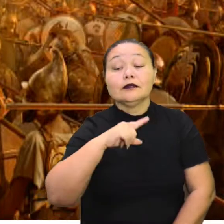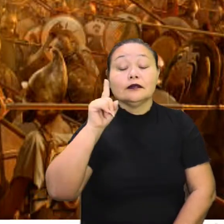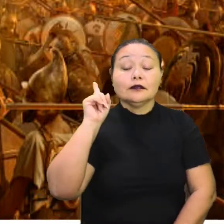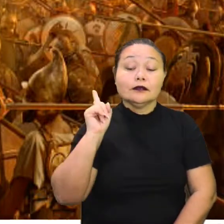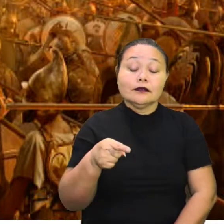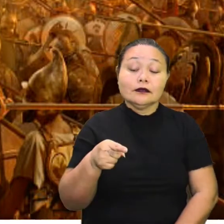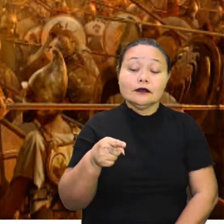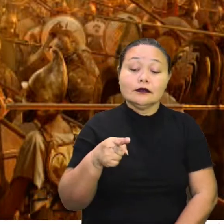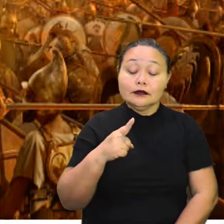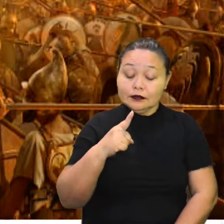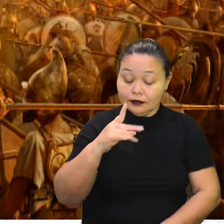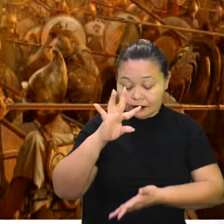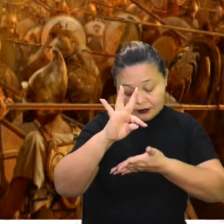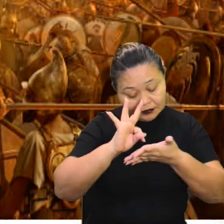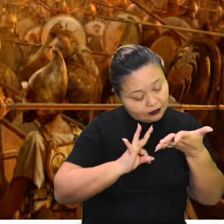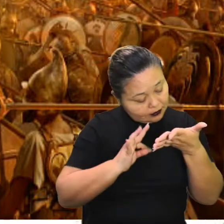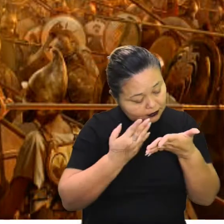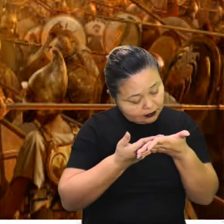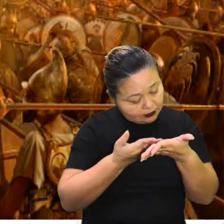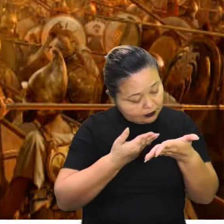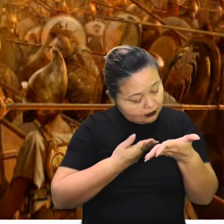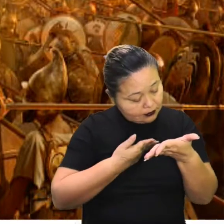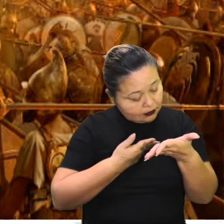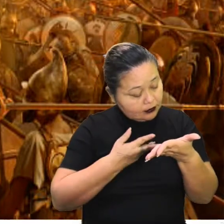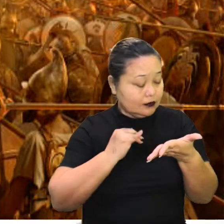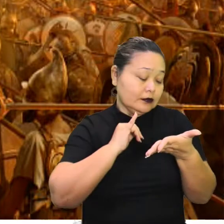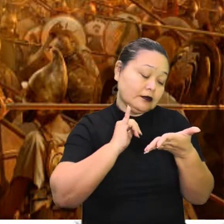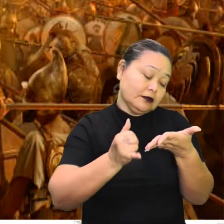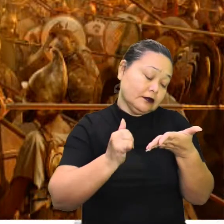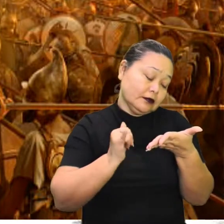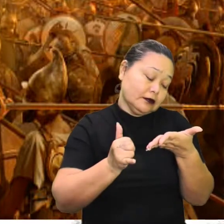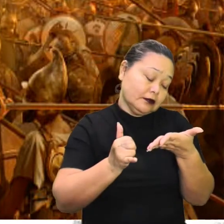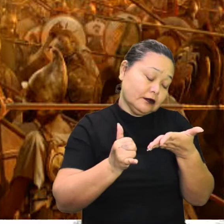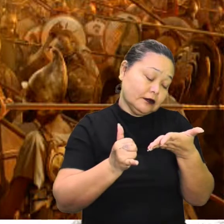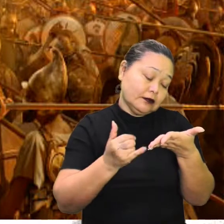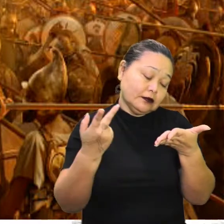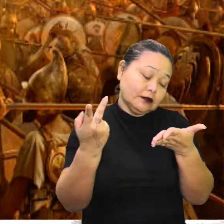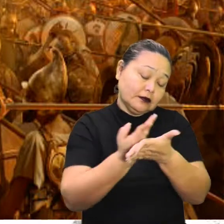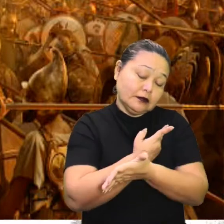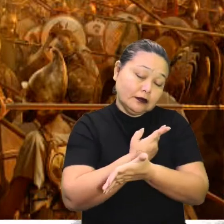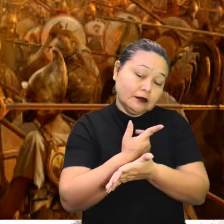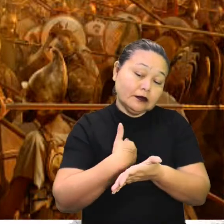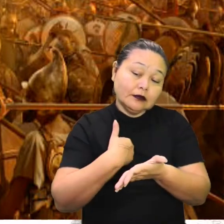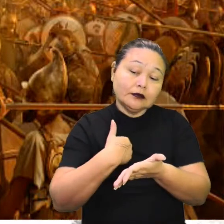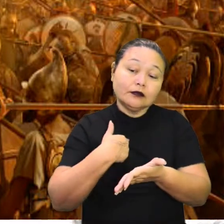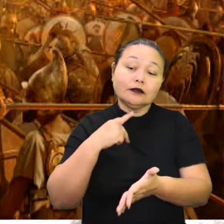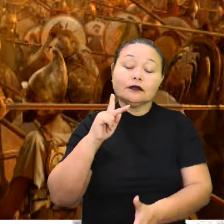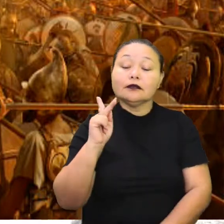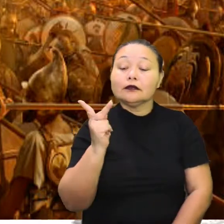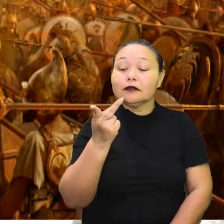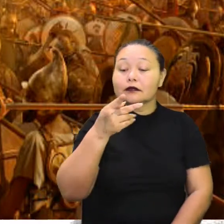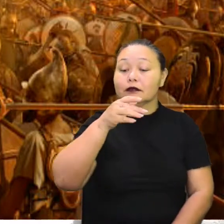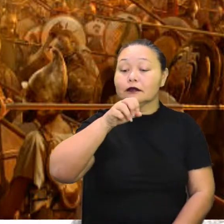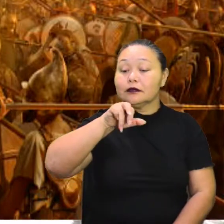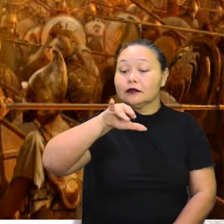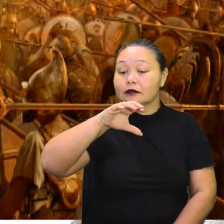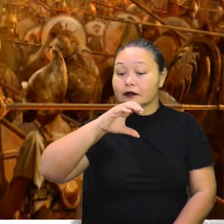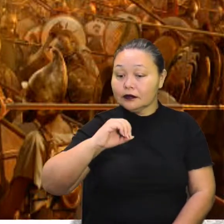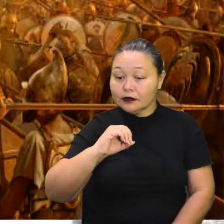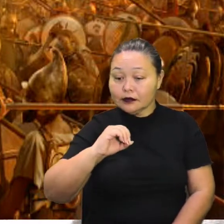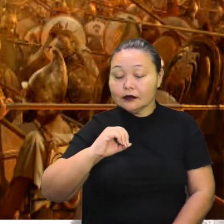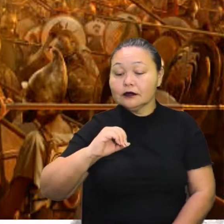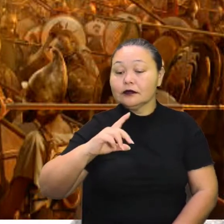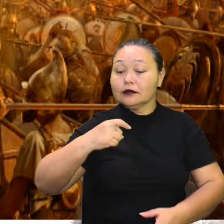texto que vai contar para você, narrando, né, os feitos heróicos,